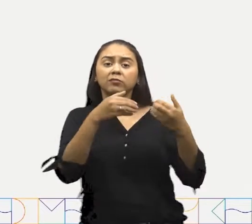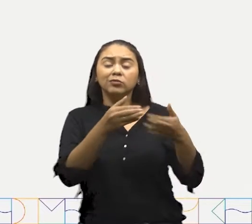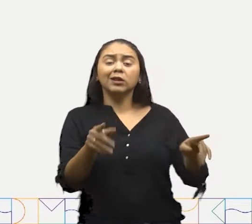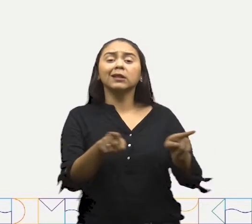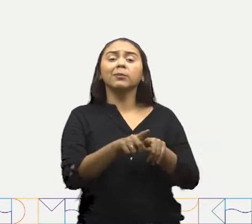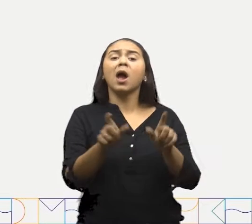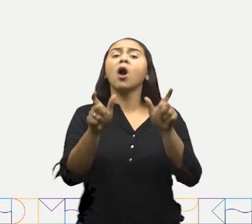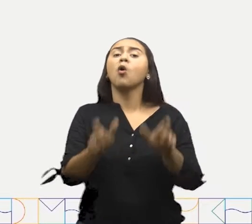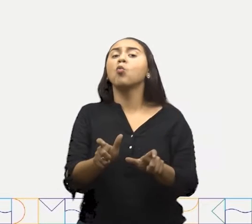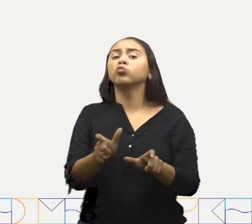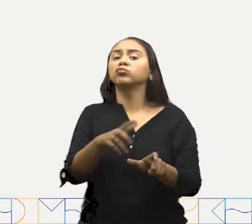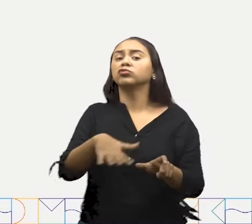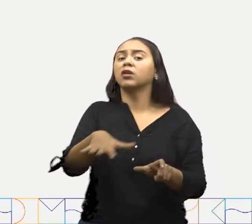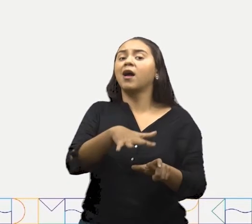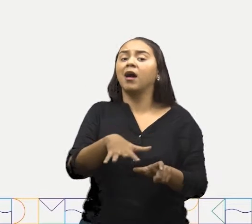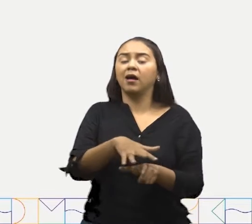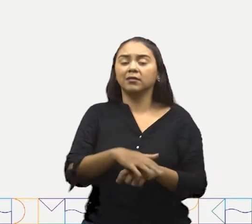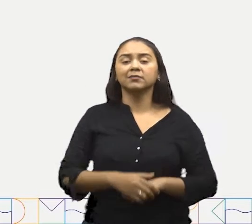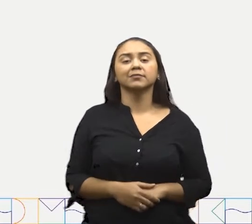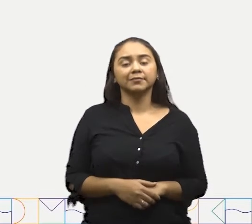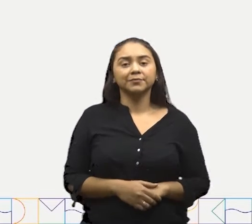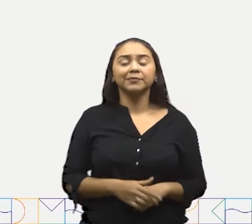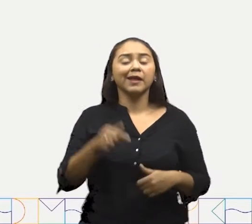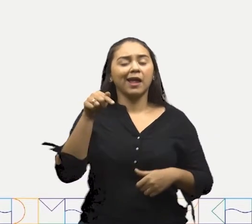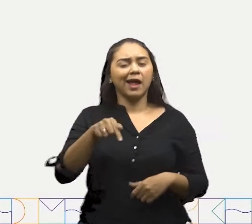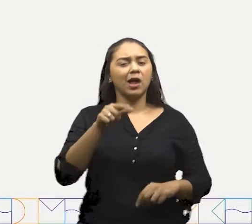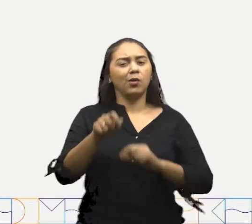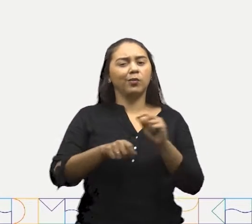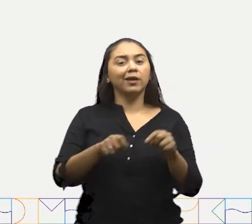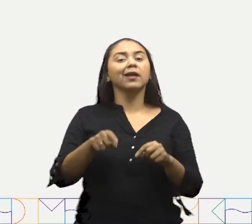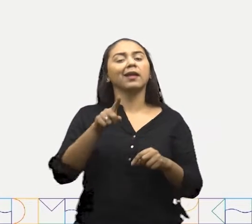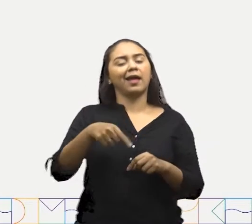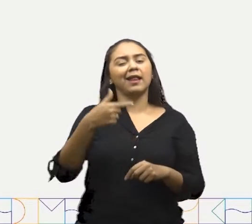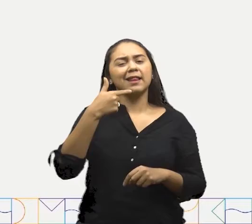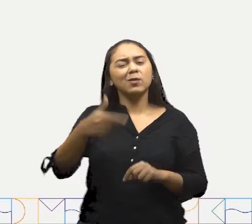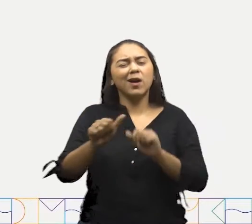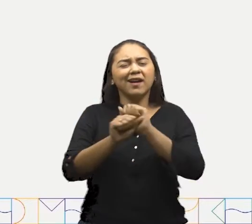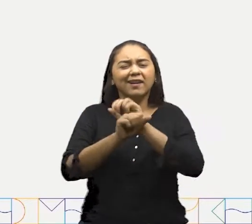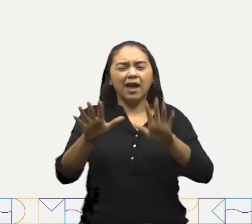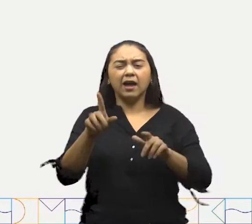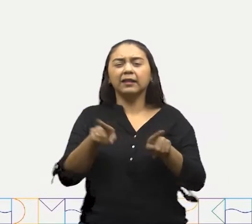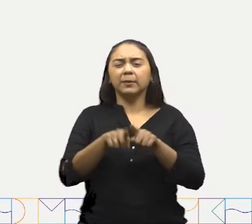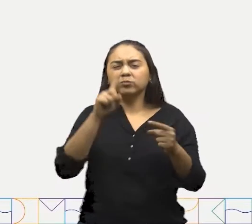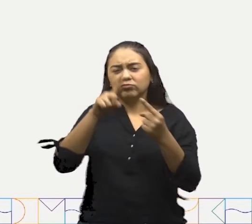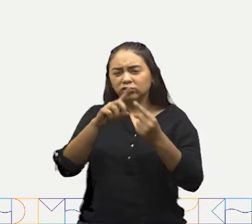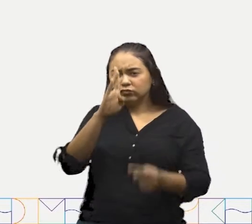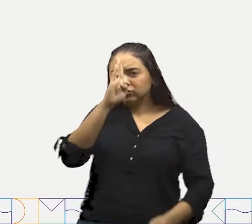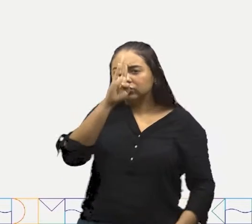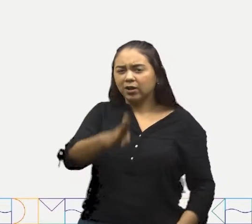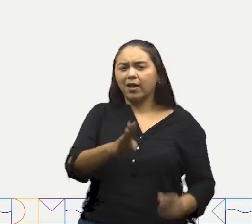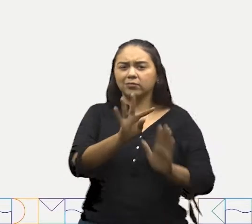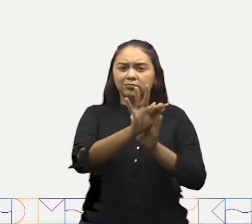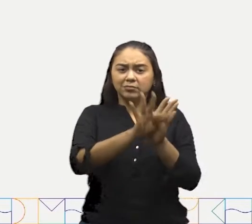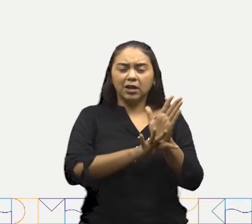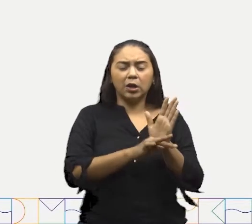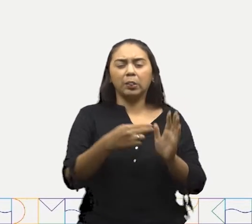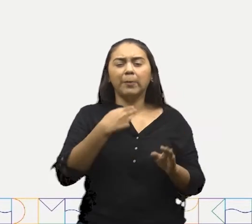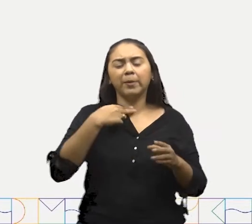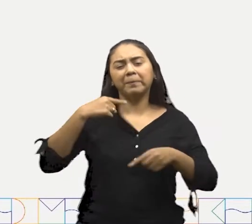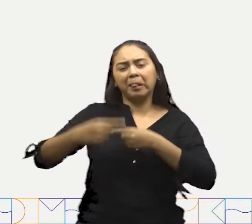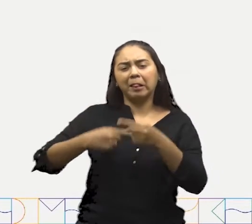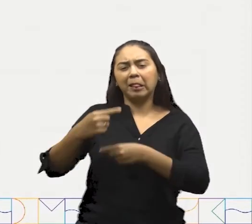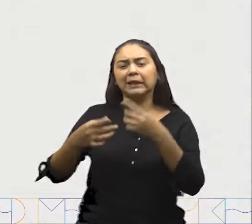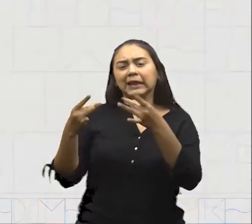o local em que o parque se encontra. E isso é o que chamamos de linguagem clara e objetiva, sem enrolação ou